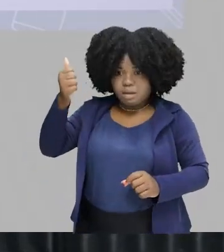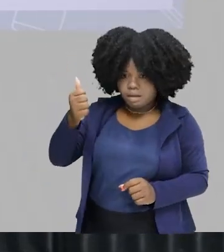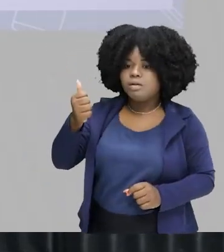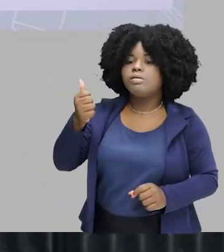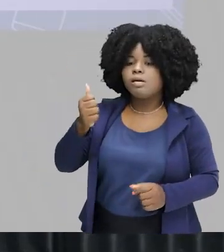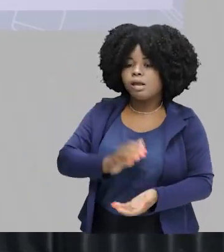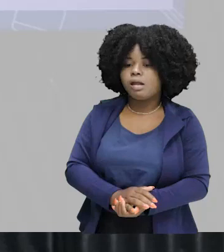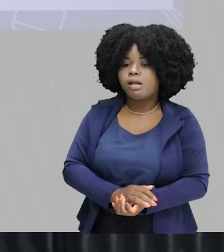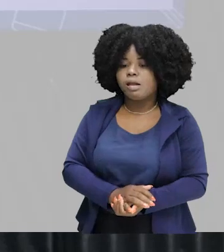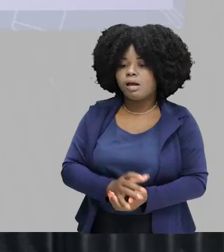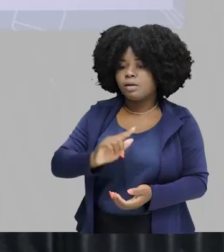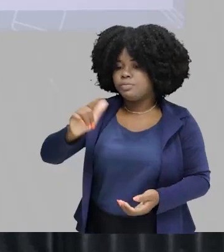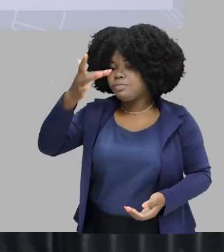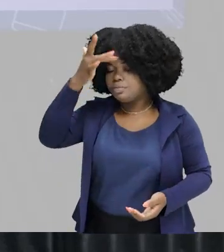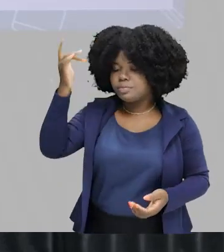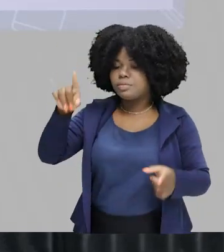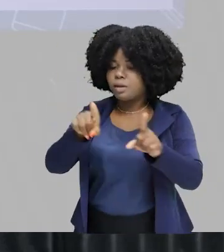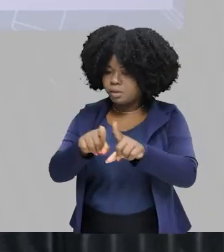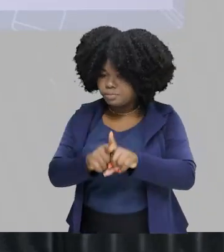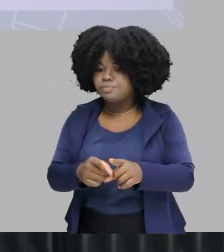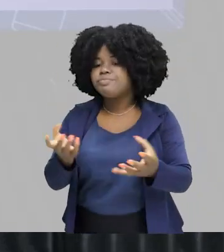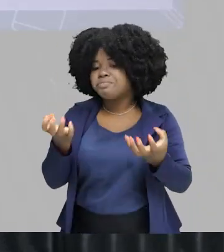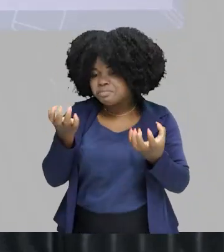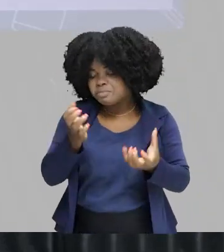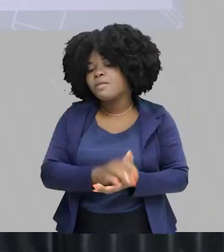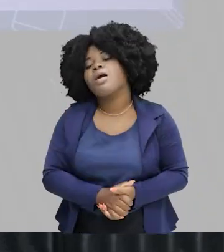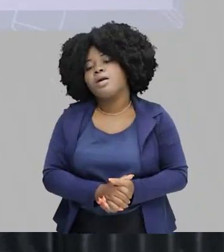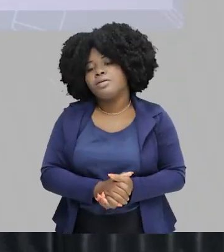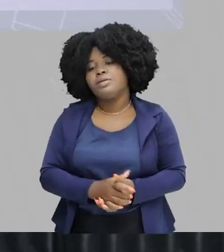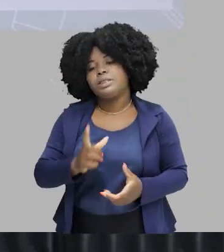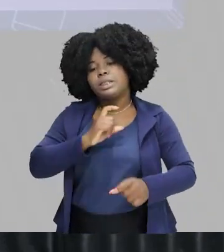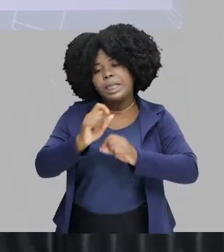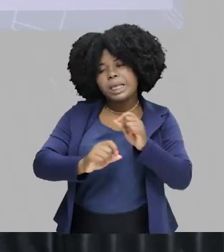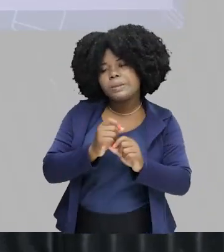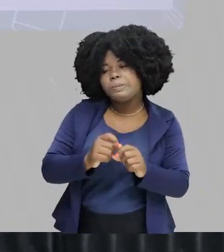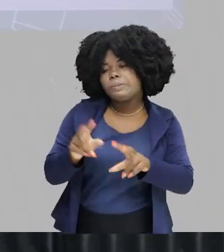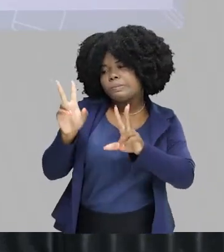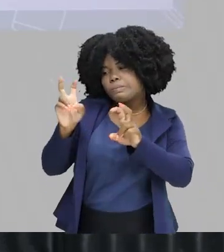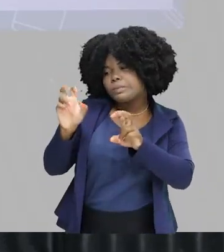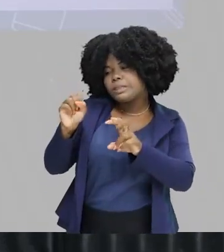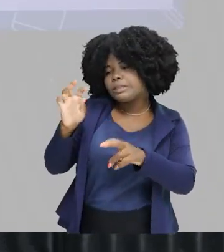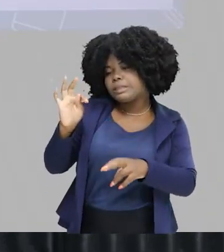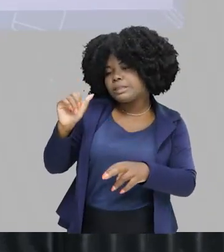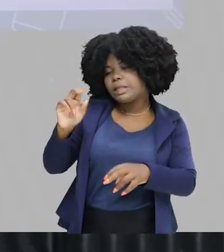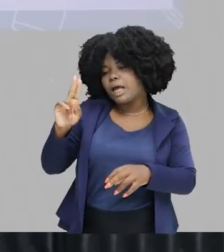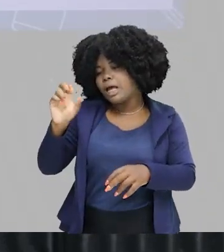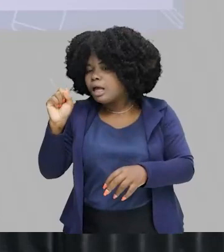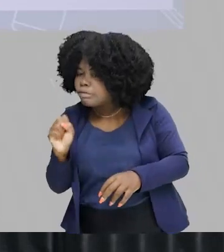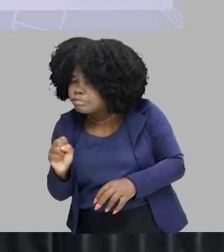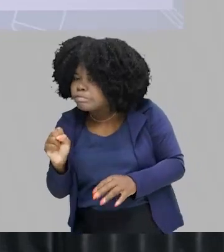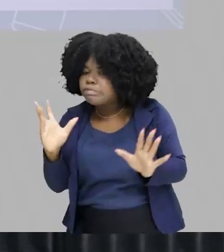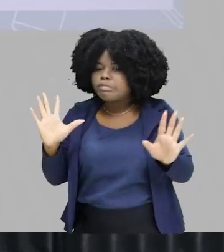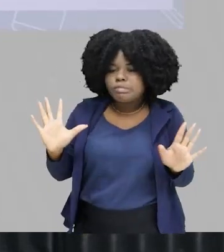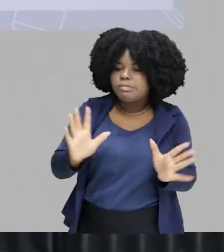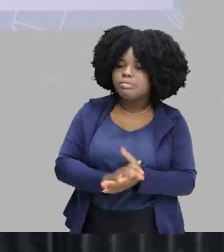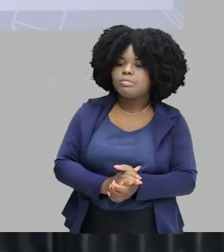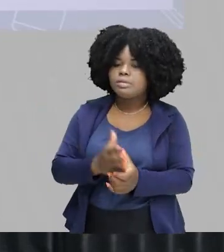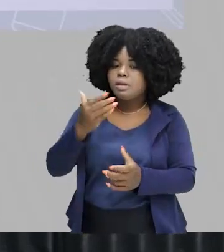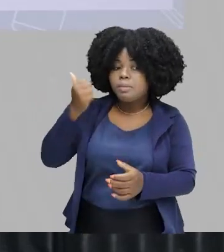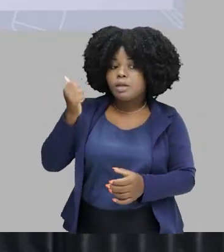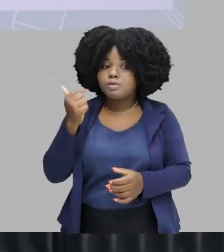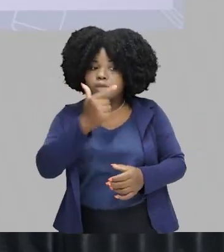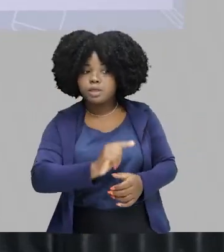querem seguir. Isso determina aquela profissão um certo status, um certo nível de prestígio maior do que as outras,